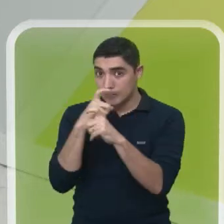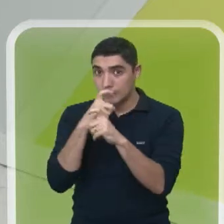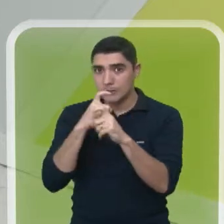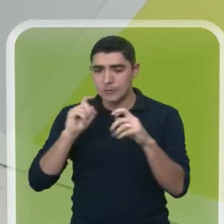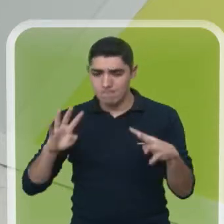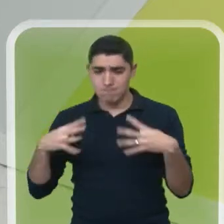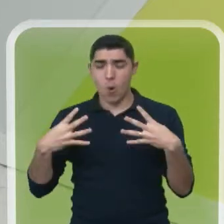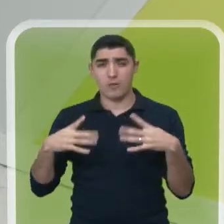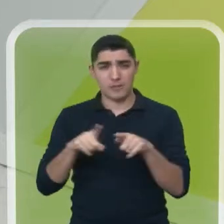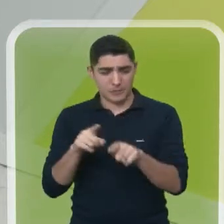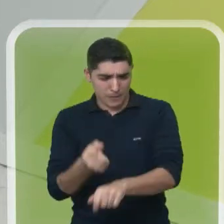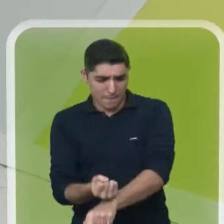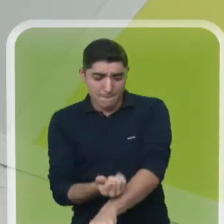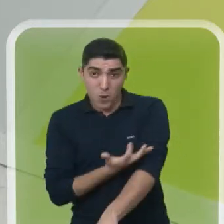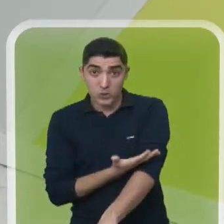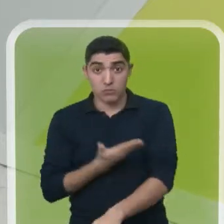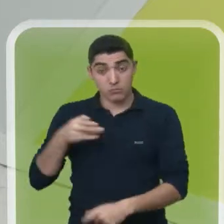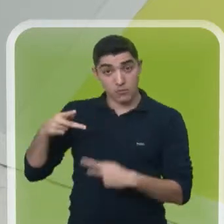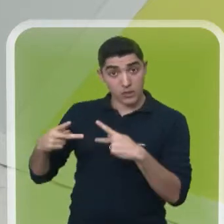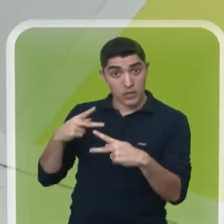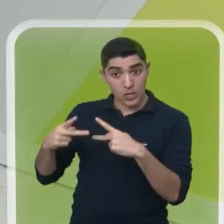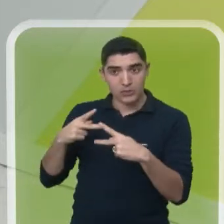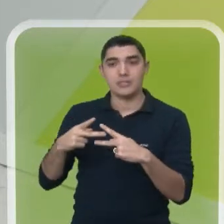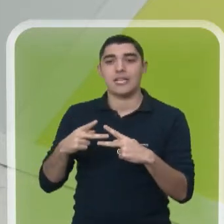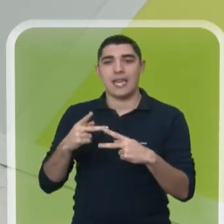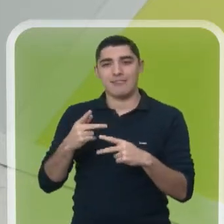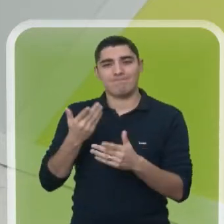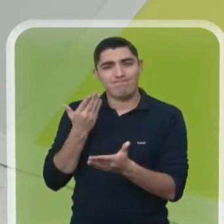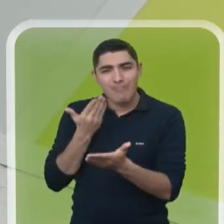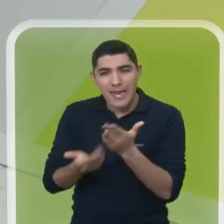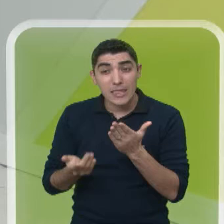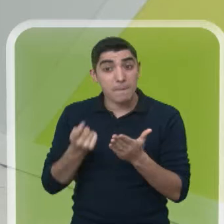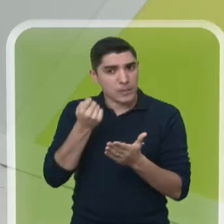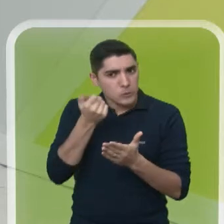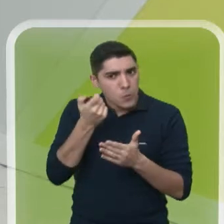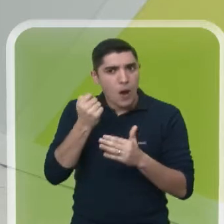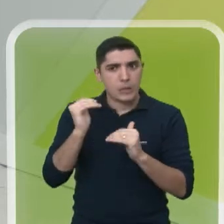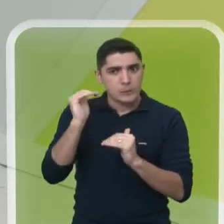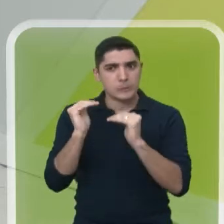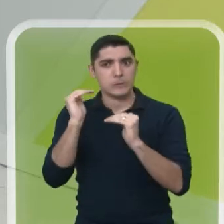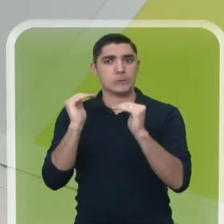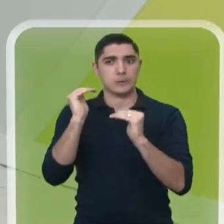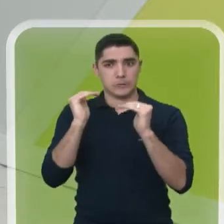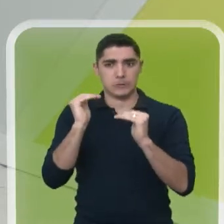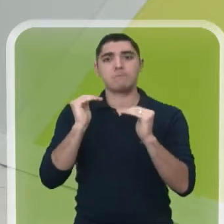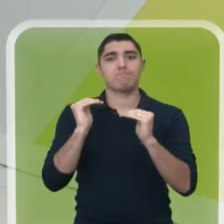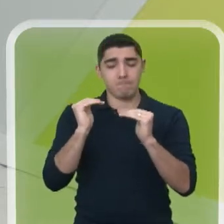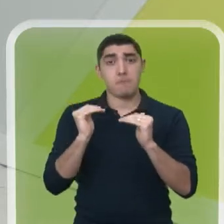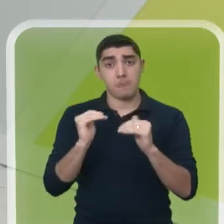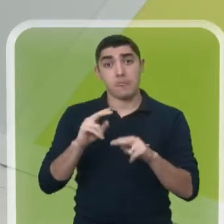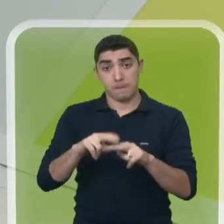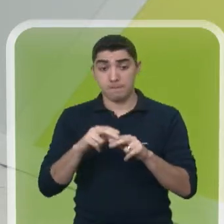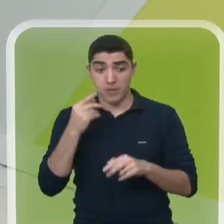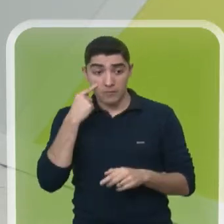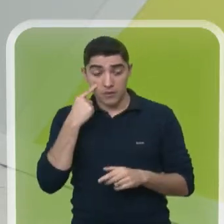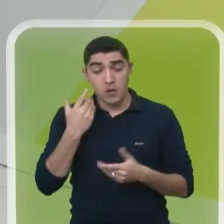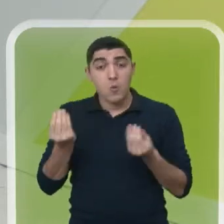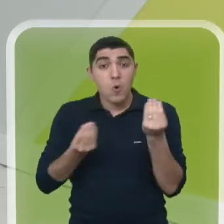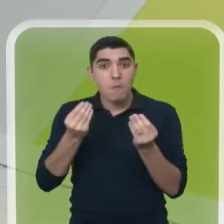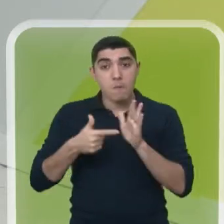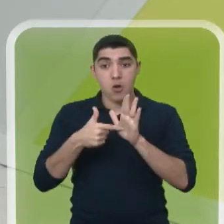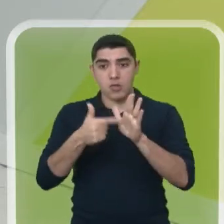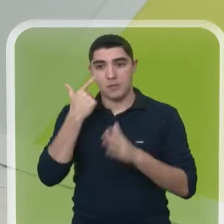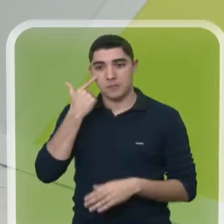bastante emoção, o São José vendeu caro a derrota lá em Franca. Em uma partida, como eu disse, movimentada. Vamos ver como é que foi.